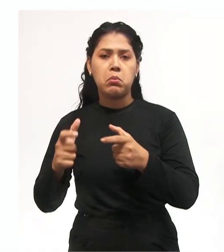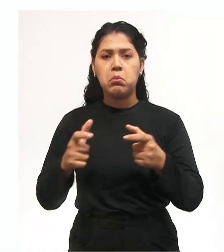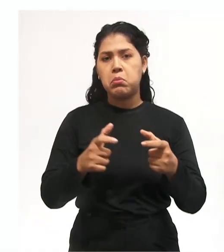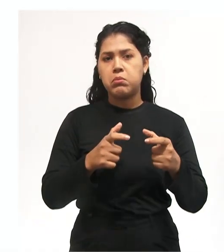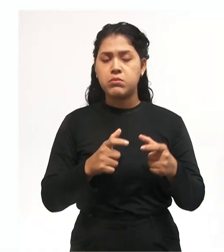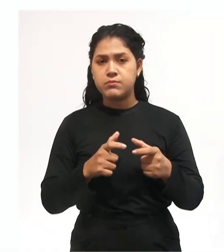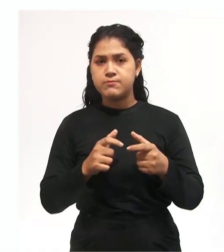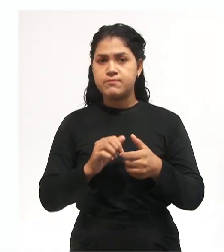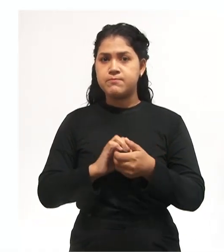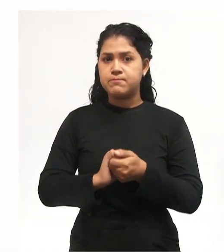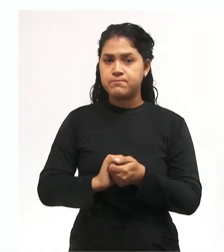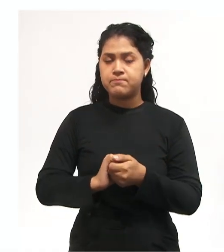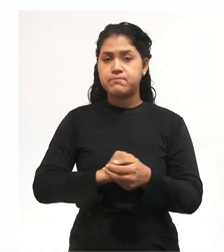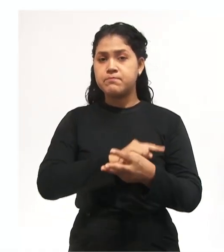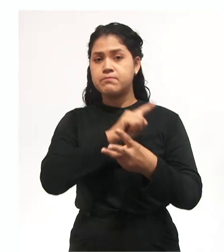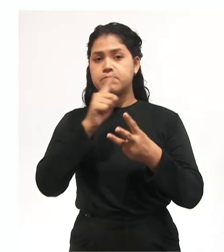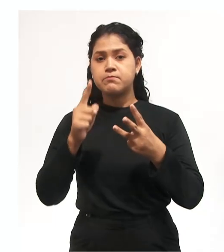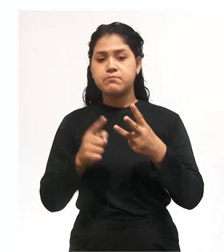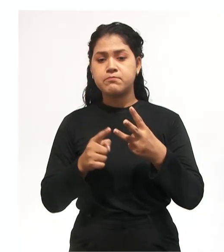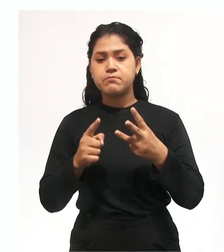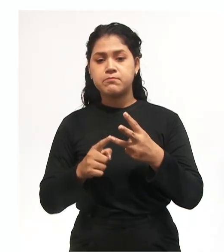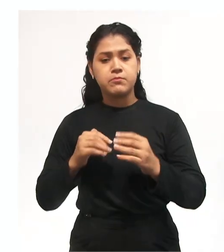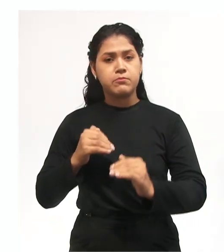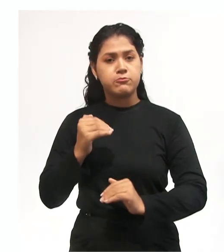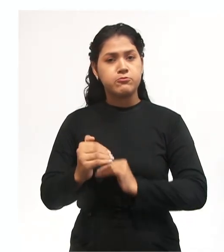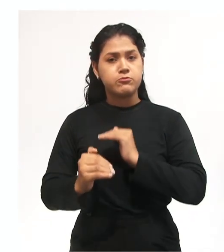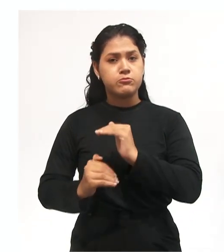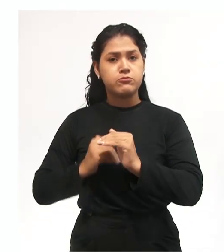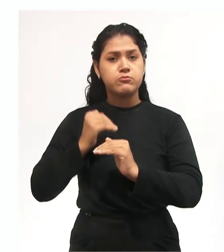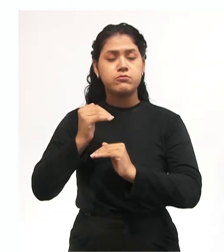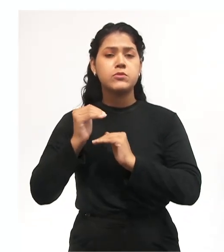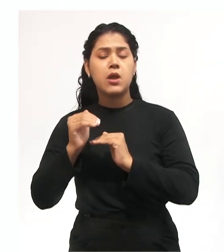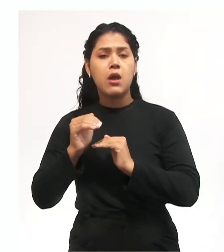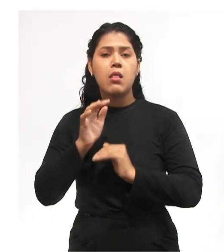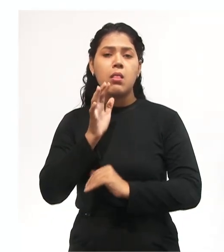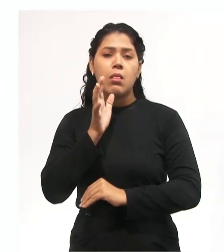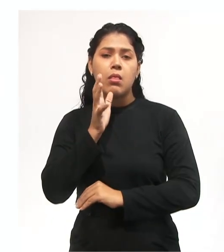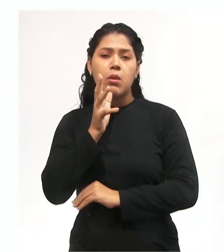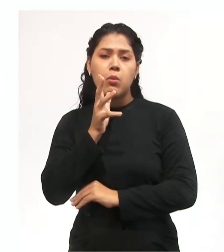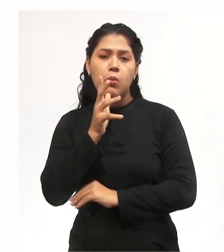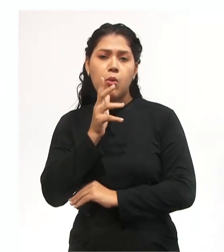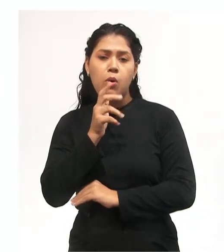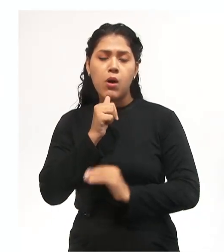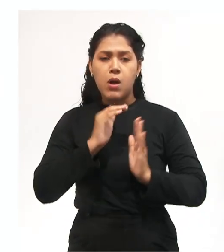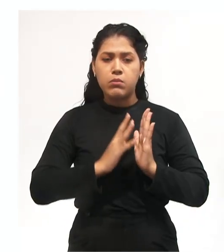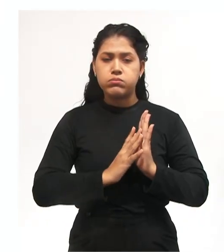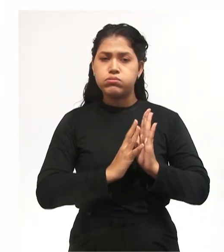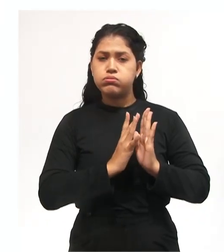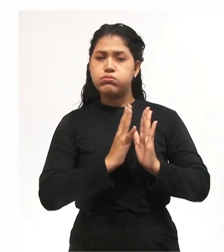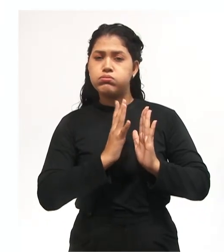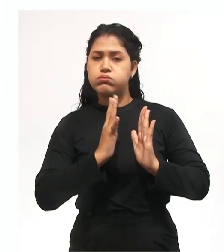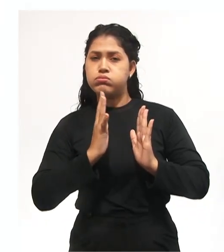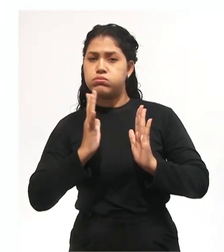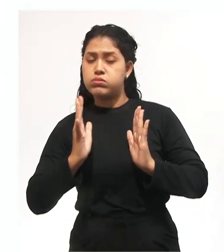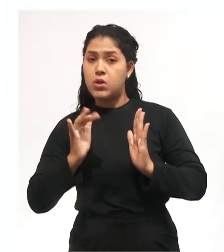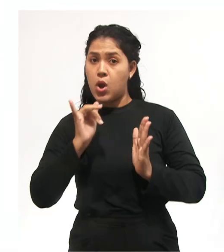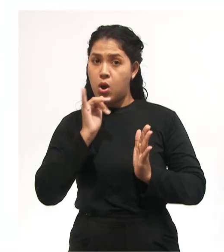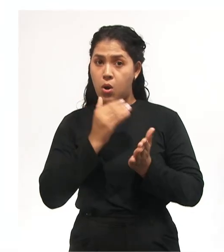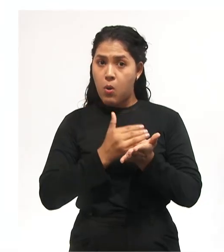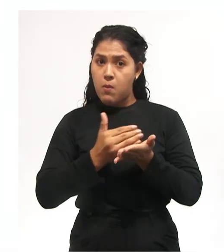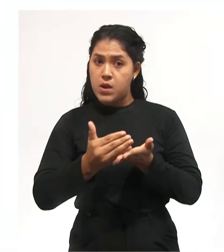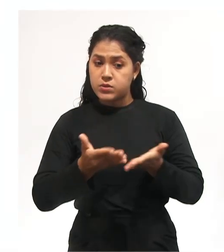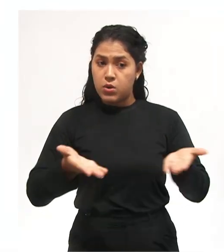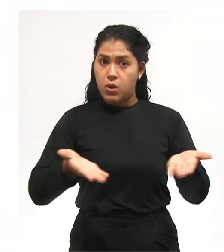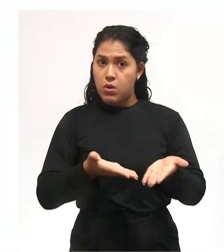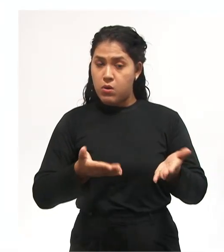o desenvolvimento, ele é um processo mais longo, ele é um processo que começa no agora, mas